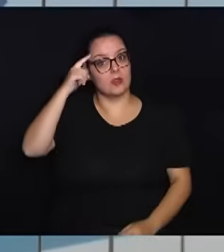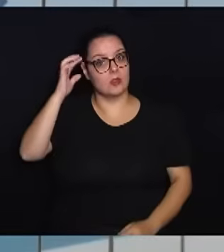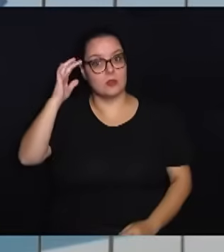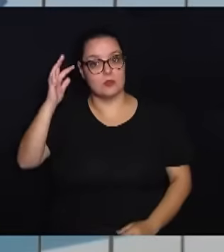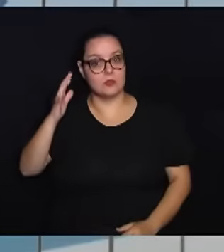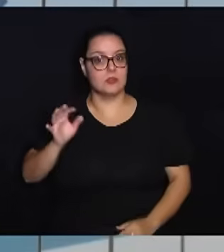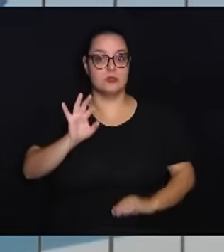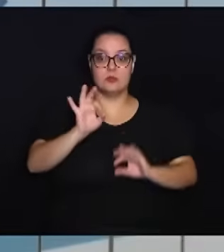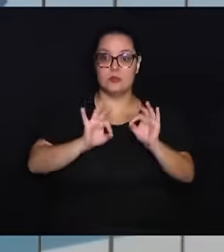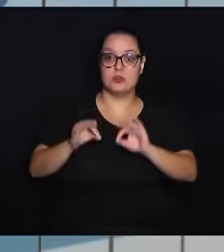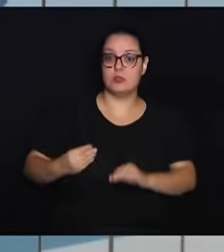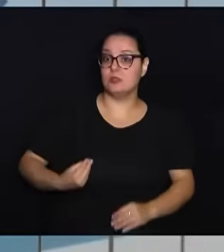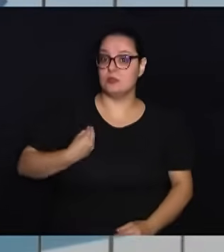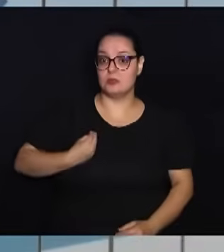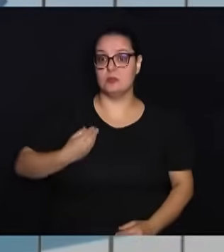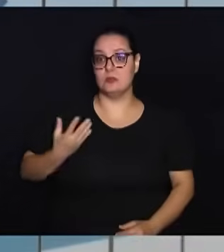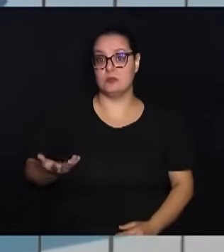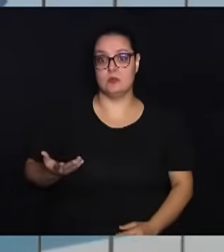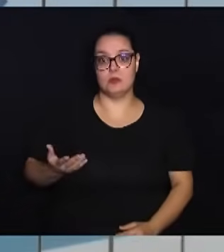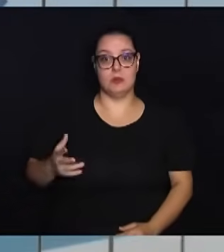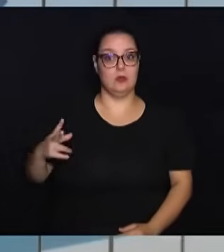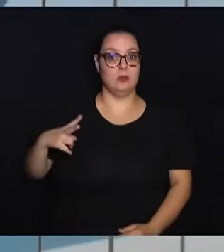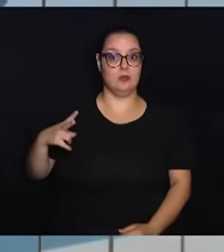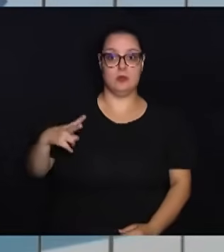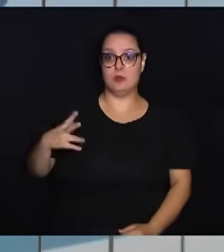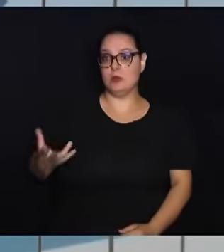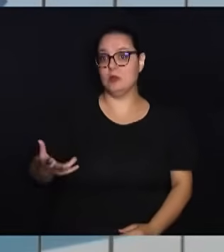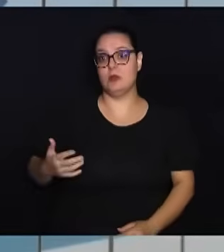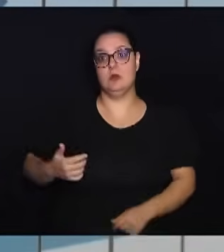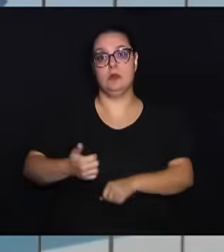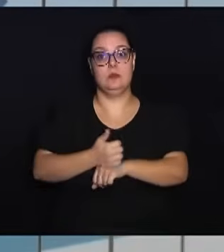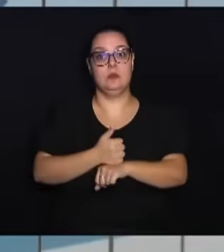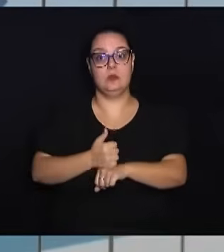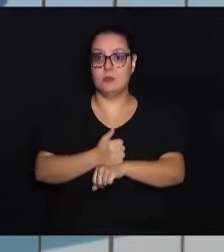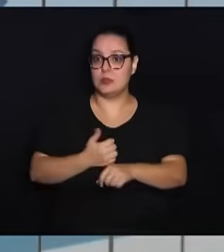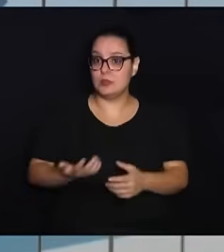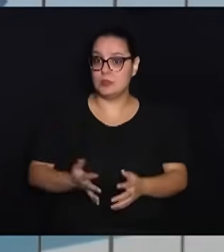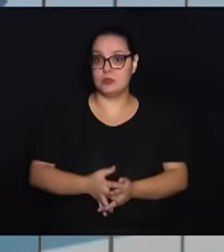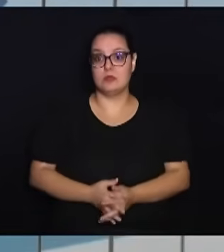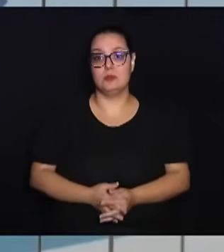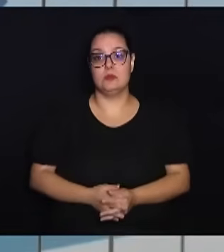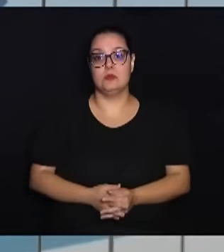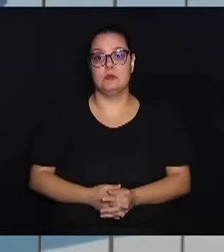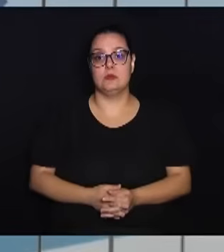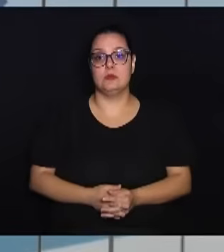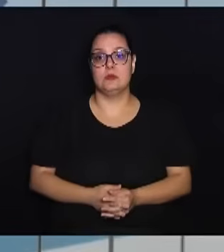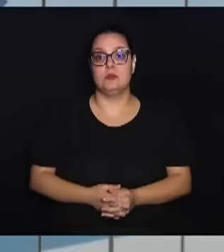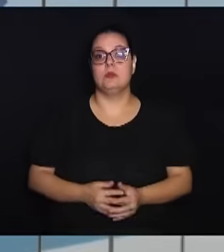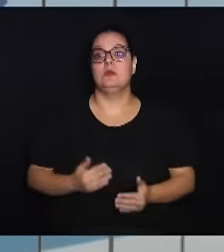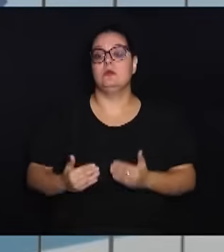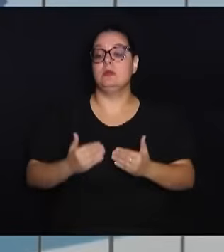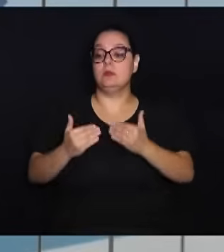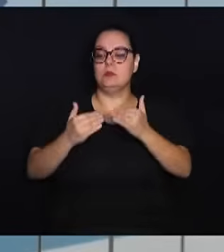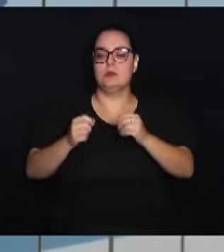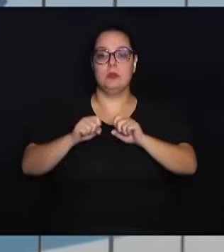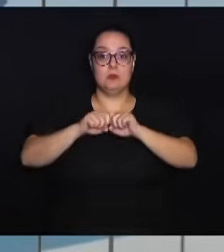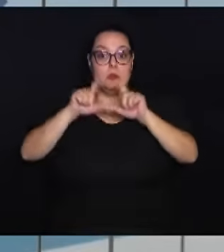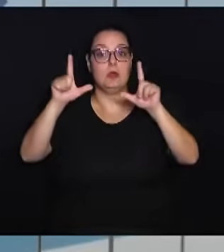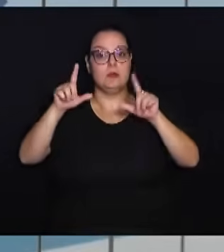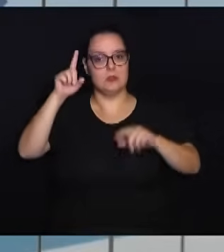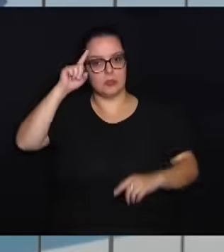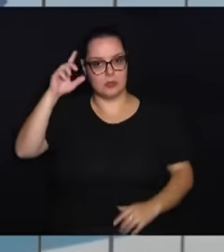na sua vida. Seja projeto pessoal, projeto profissional, algo que te motive a acordar todos os dias e